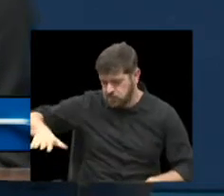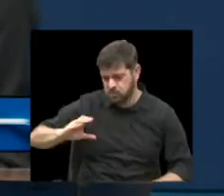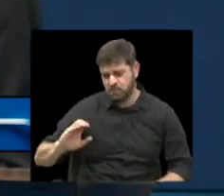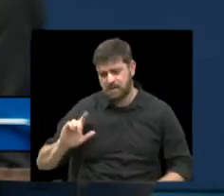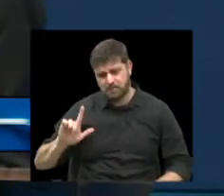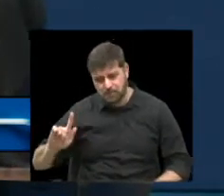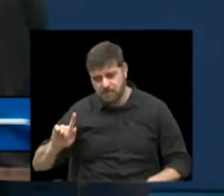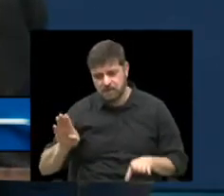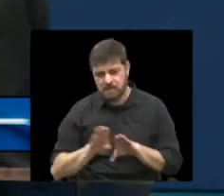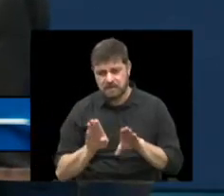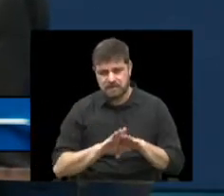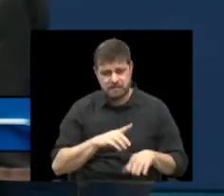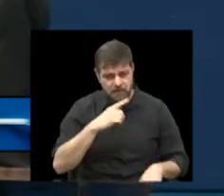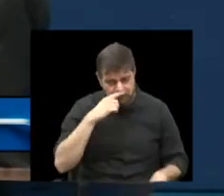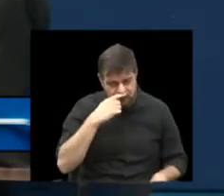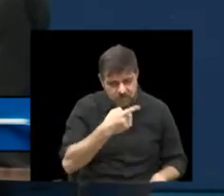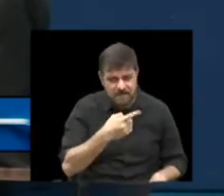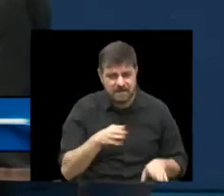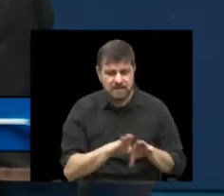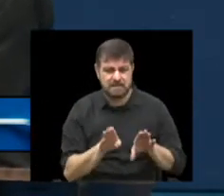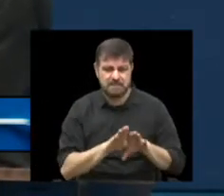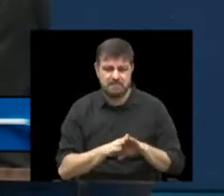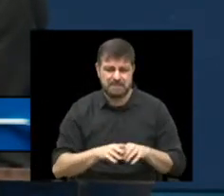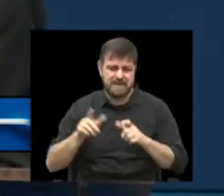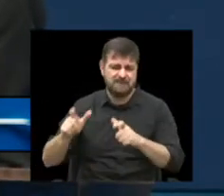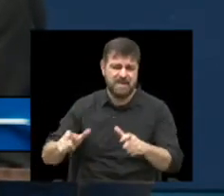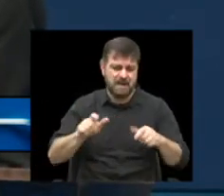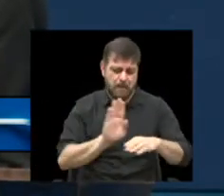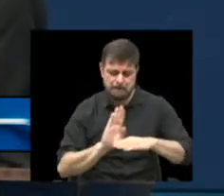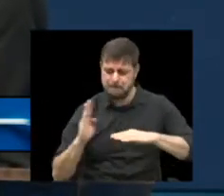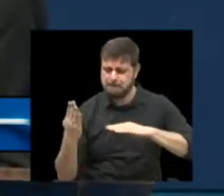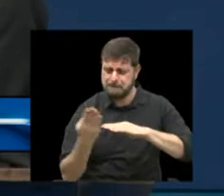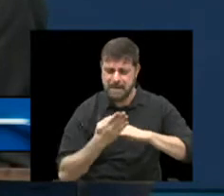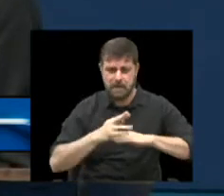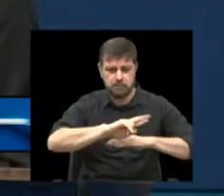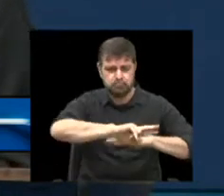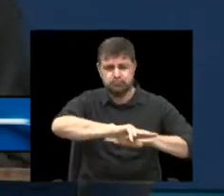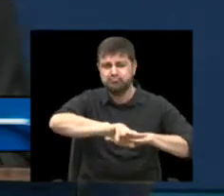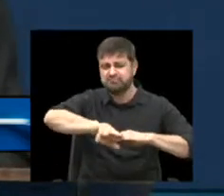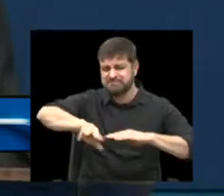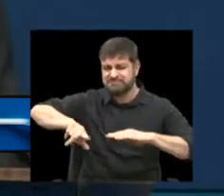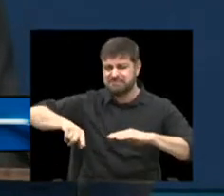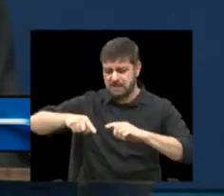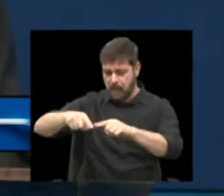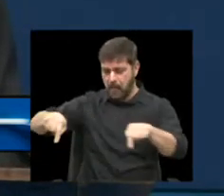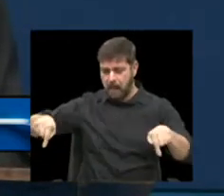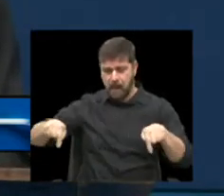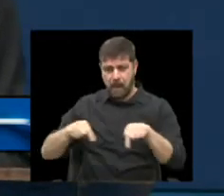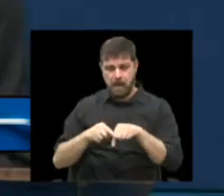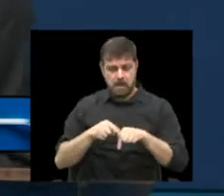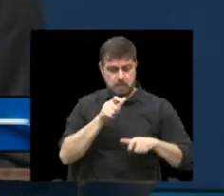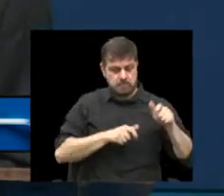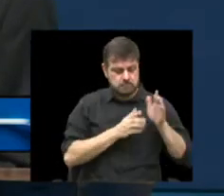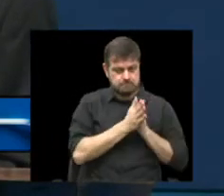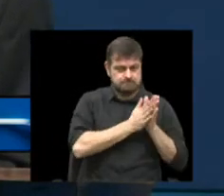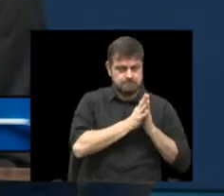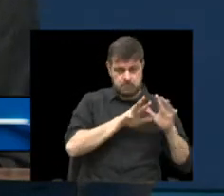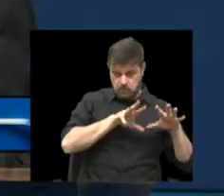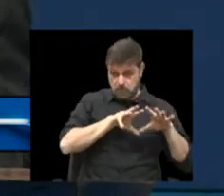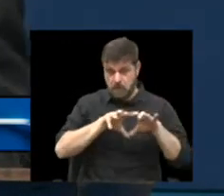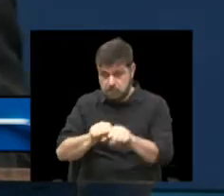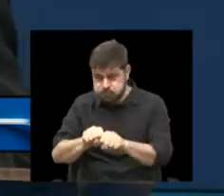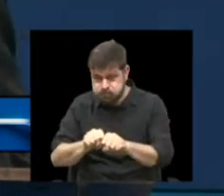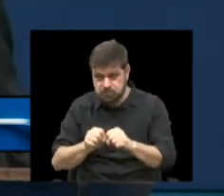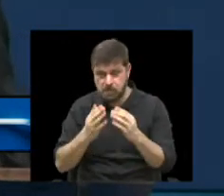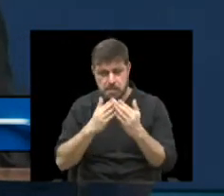Verde, como nas regiões Paranapanema, em vários lugares, e está acontecendo esse episódio. Então, isso é uma